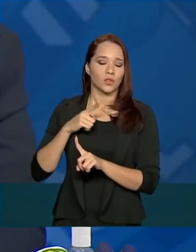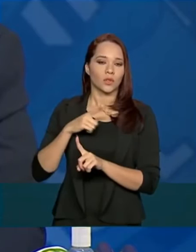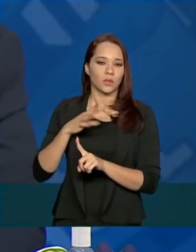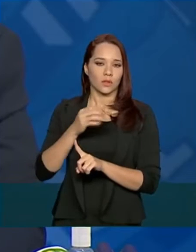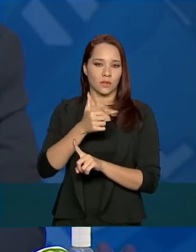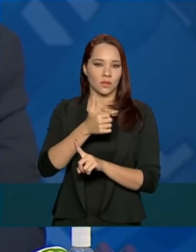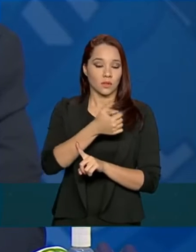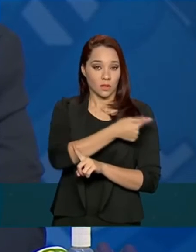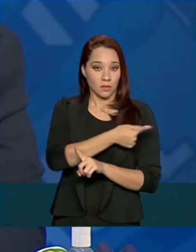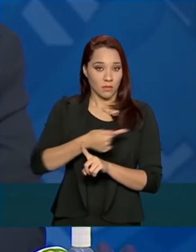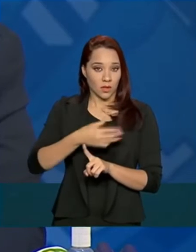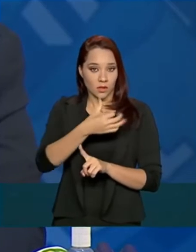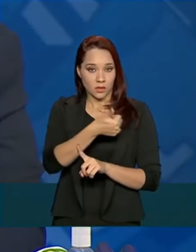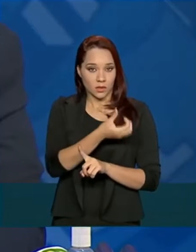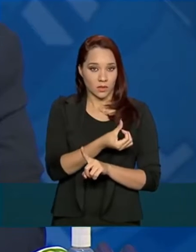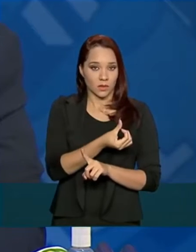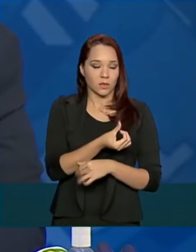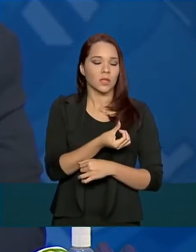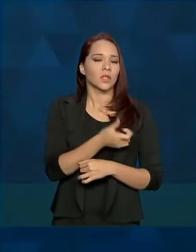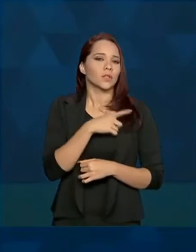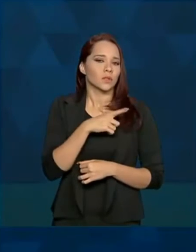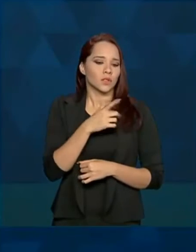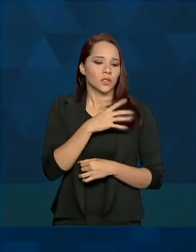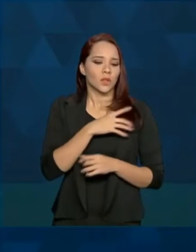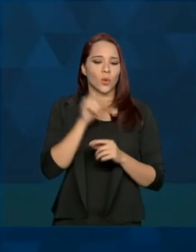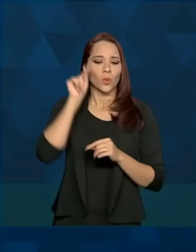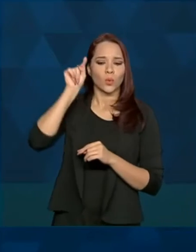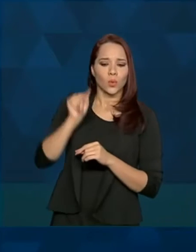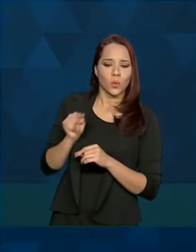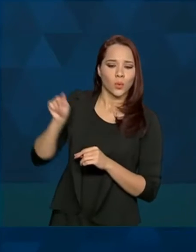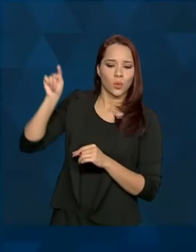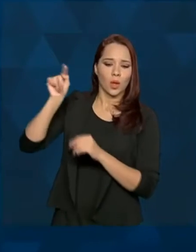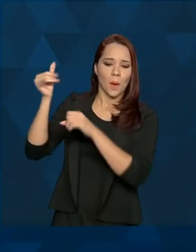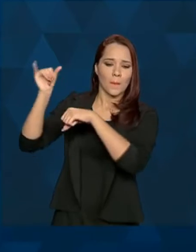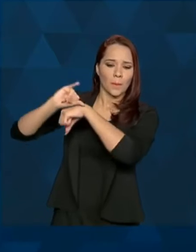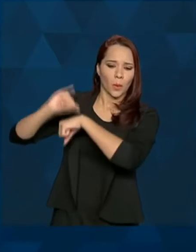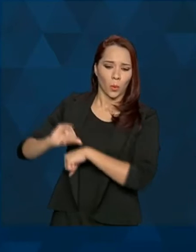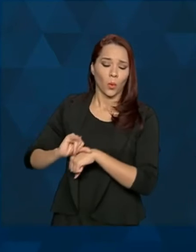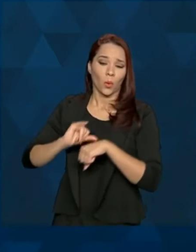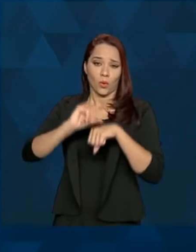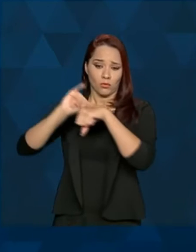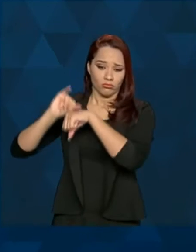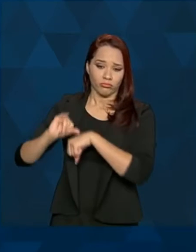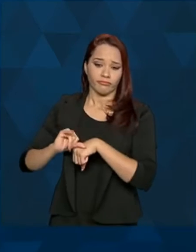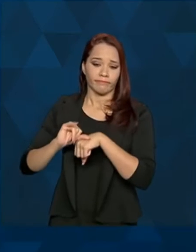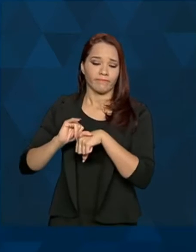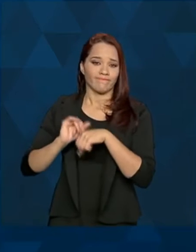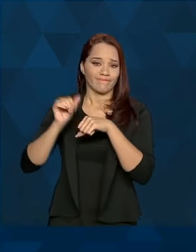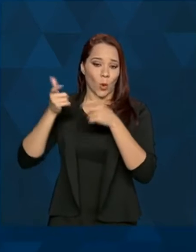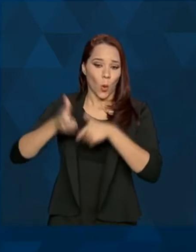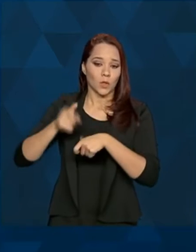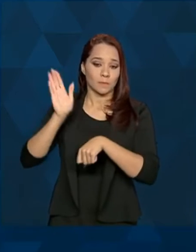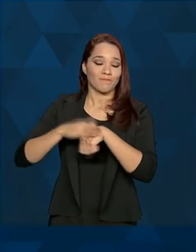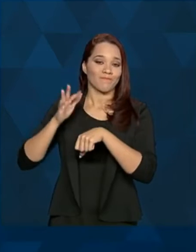semana epidemiológica 16, você tinha pontos bastante específicos, hotspots bastante específicos, e que